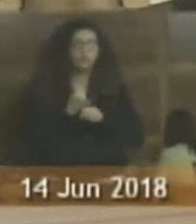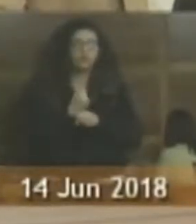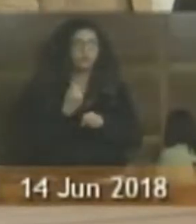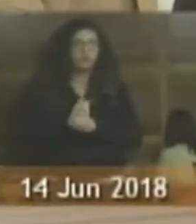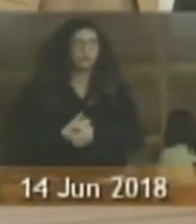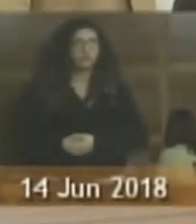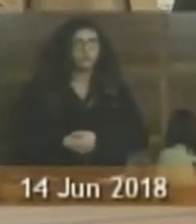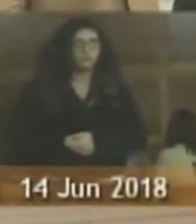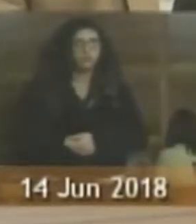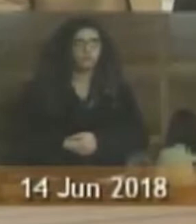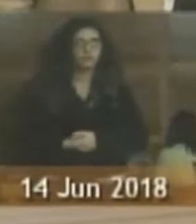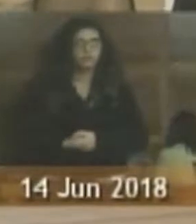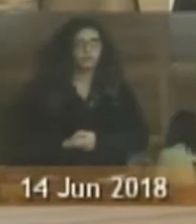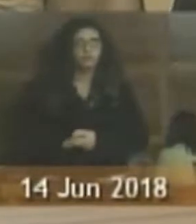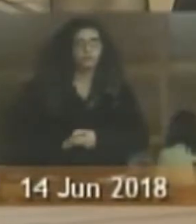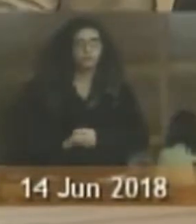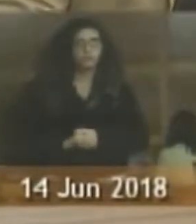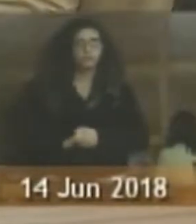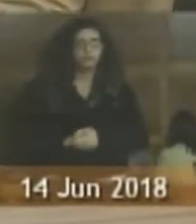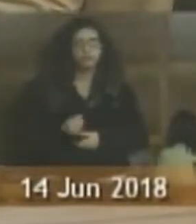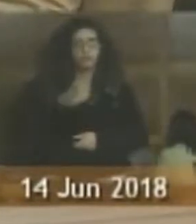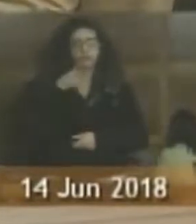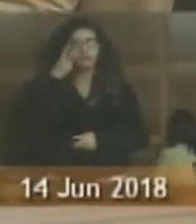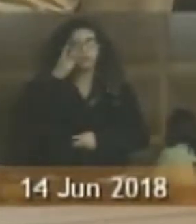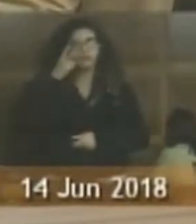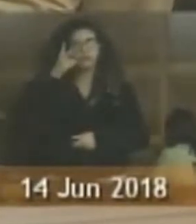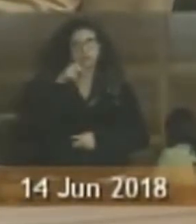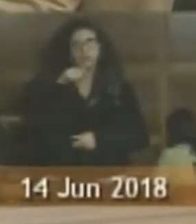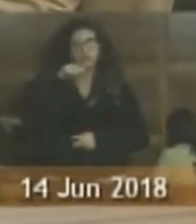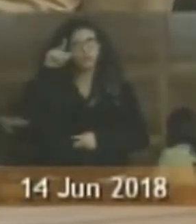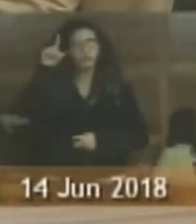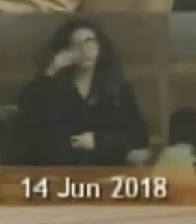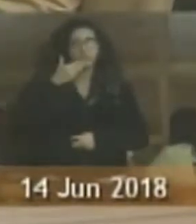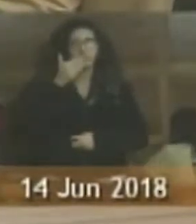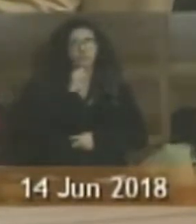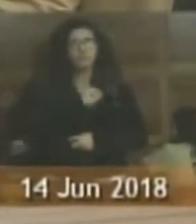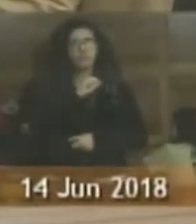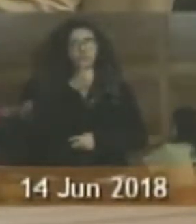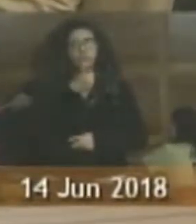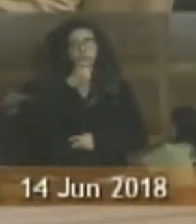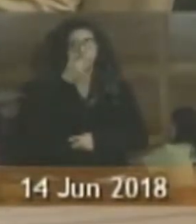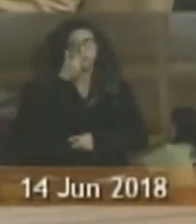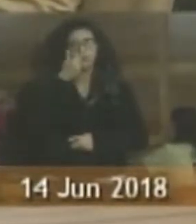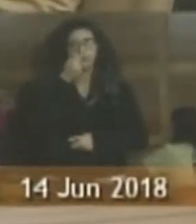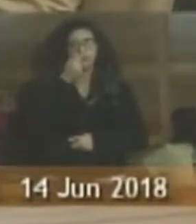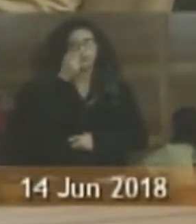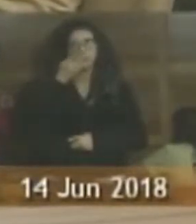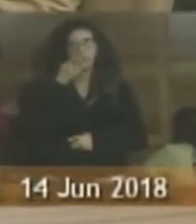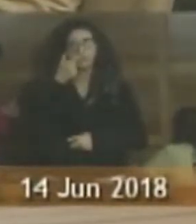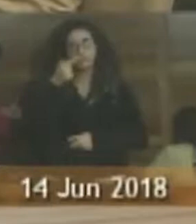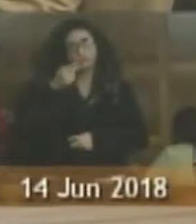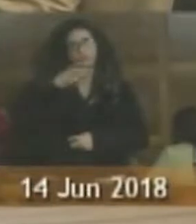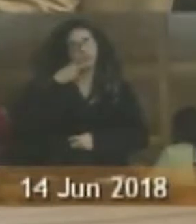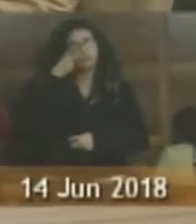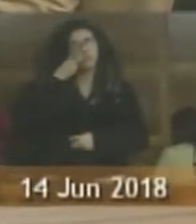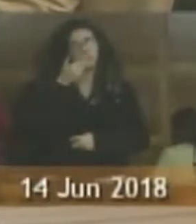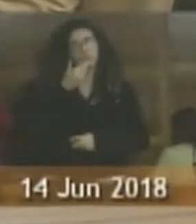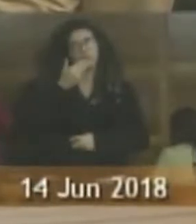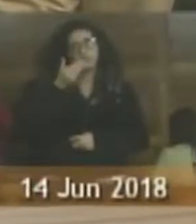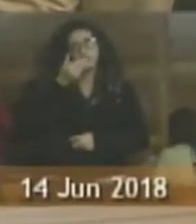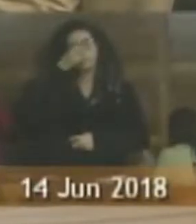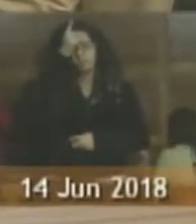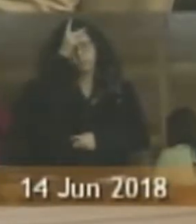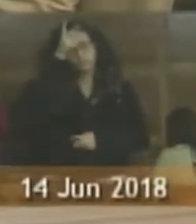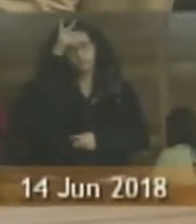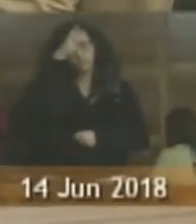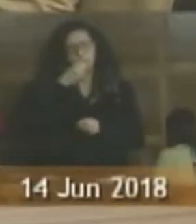Angra. Léo Marmoraria, indicação 1347 de 2018, indicando ao prefeito municipal a reforma geral